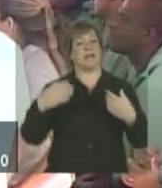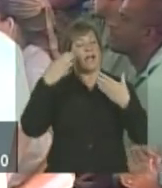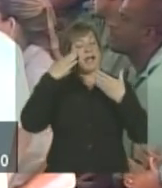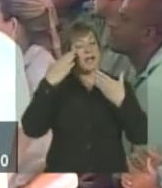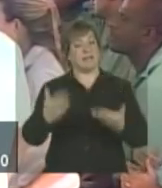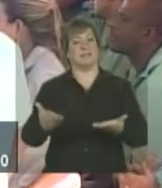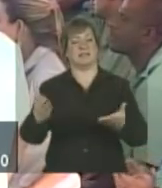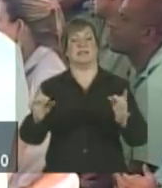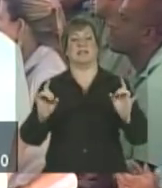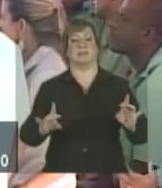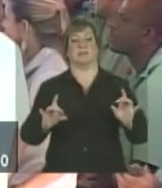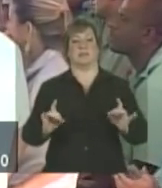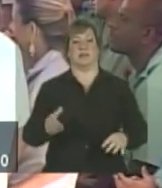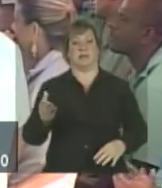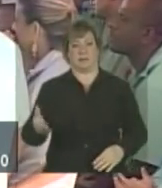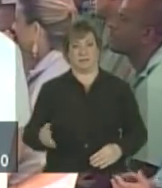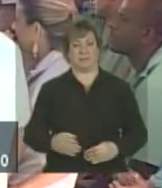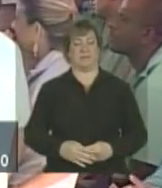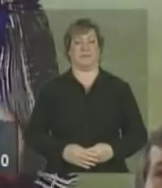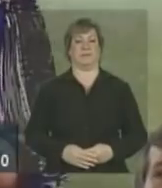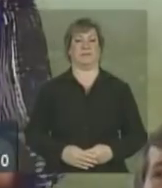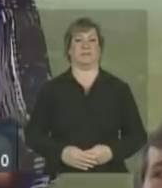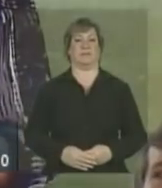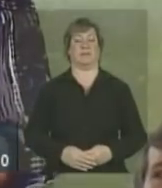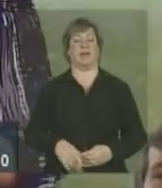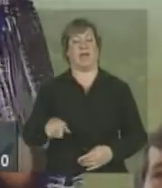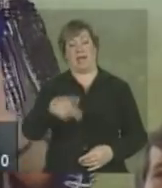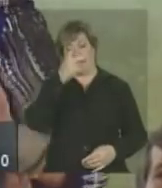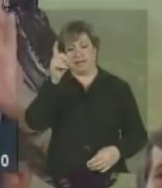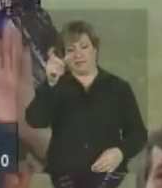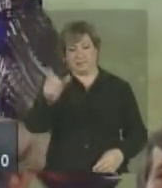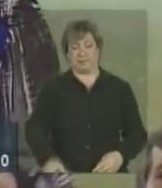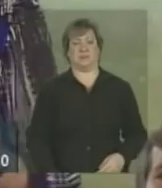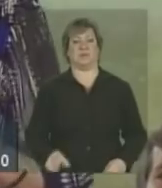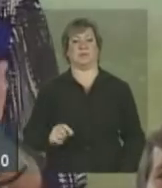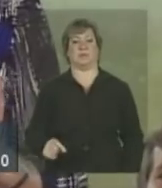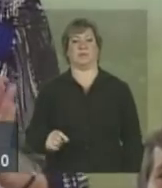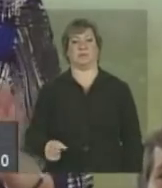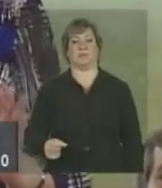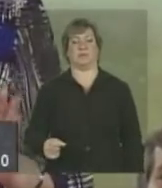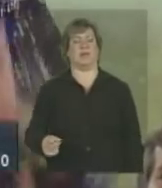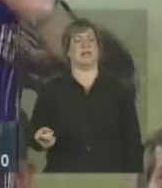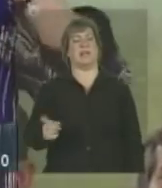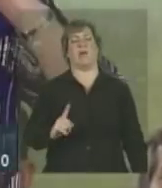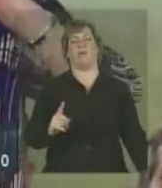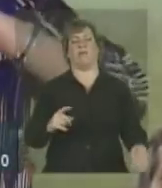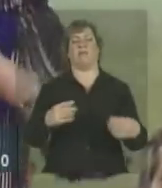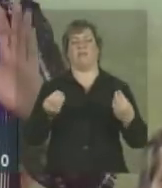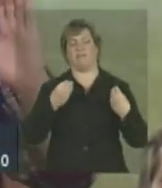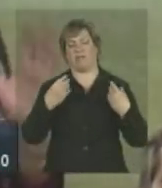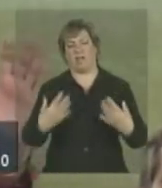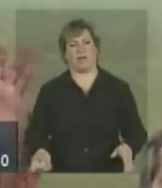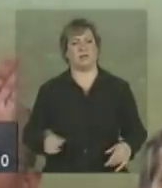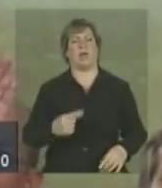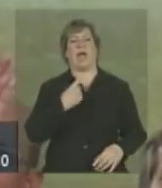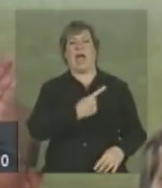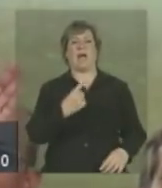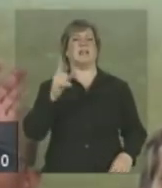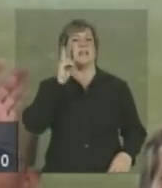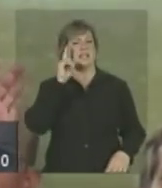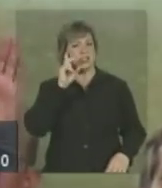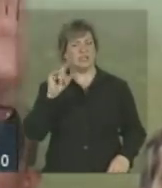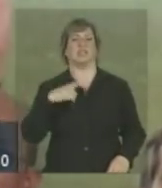agradecimento especial a essa pessoa que não esmoreceu. Cada dia tinha uma